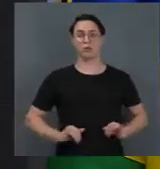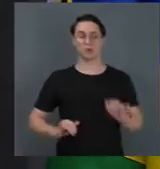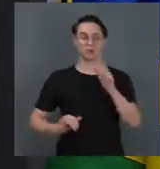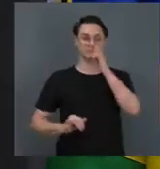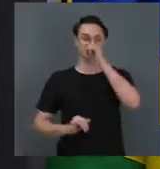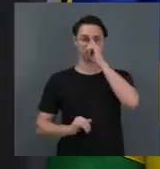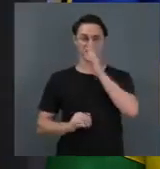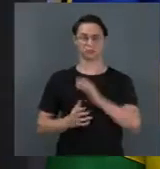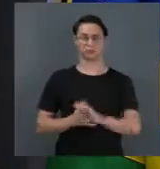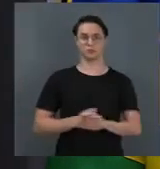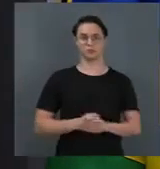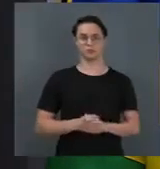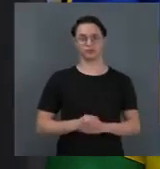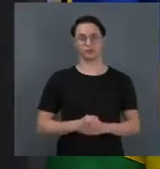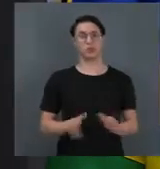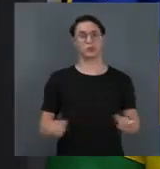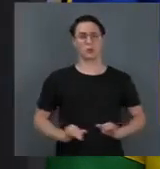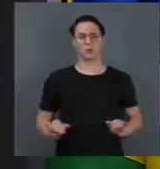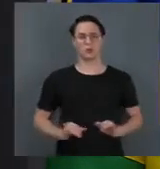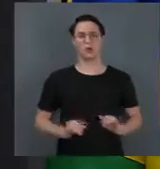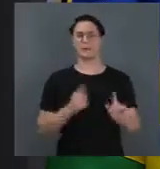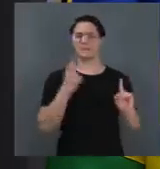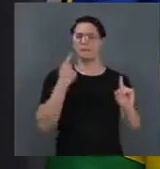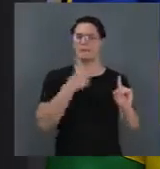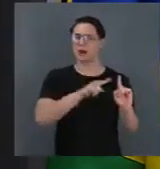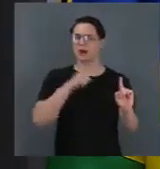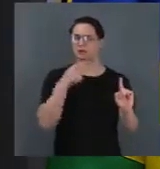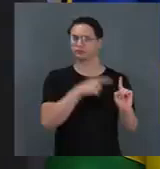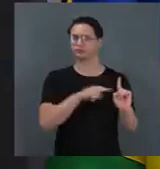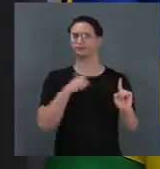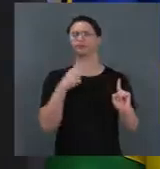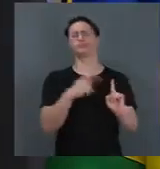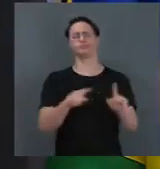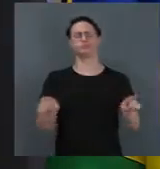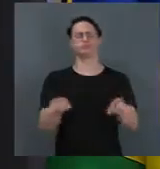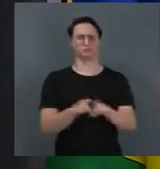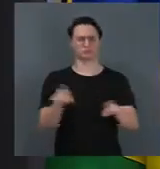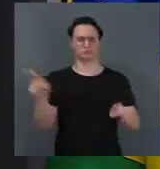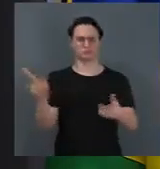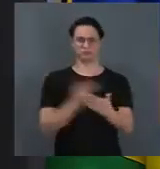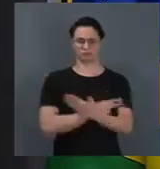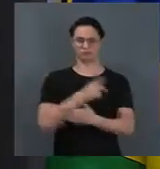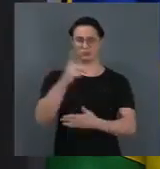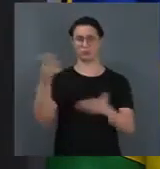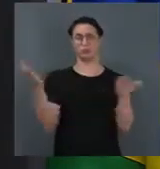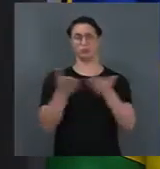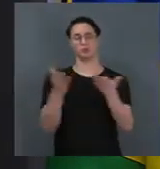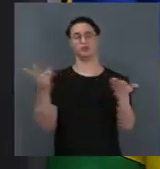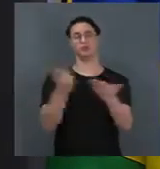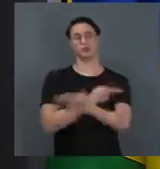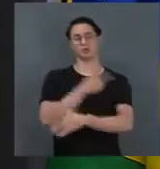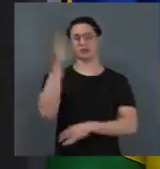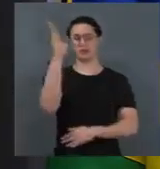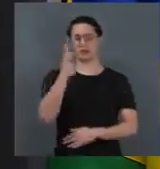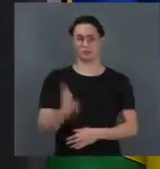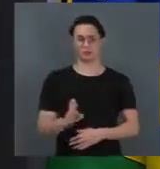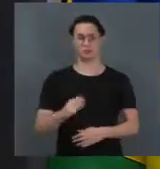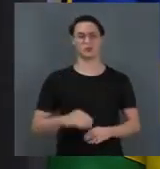a perseguição também desse regime que hoje está vigente no Brasil.